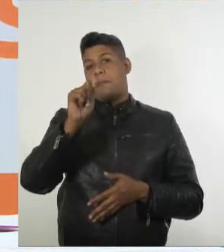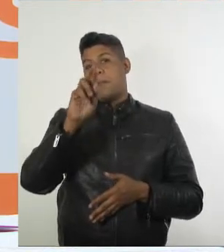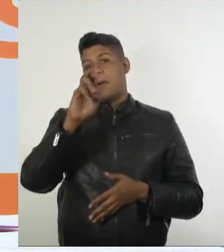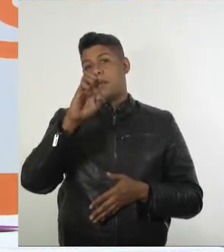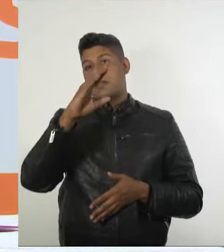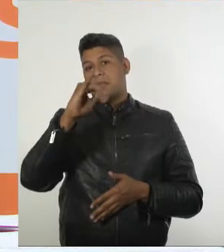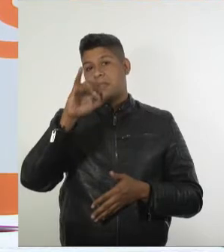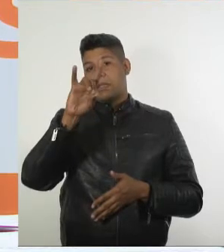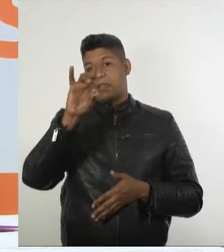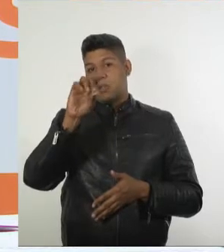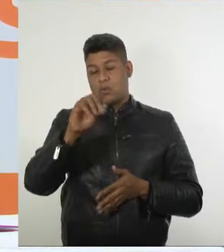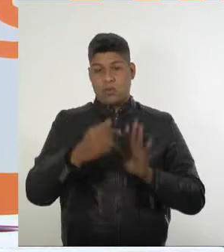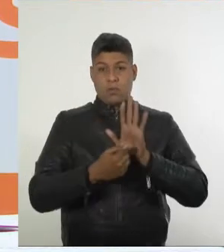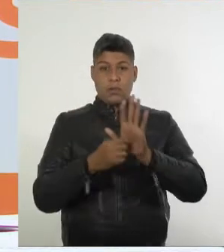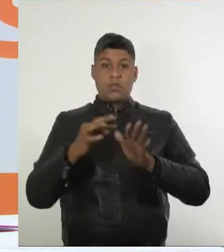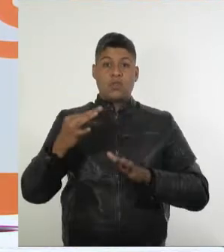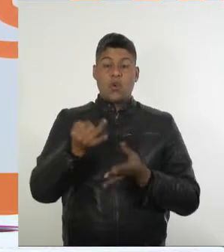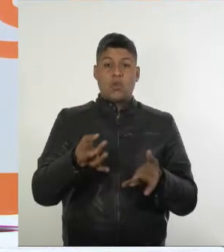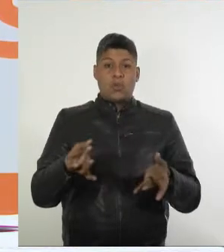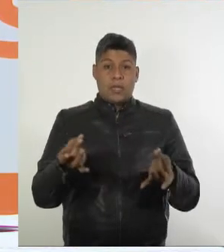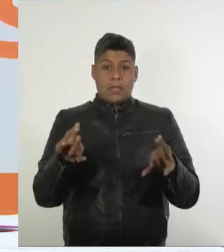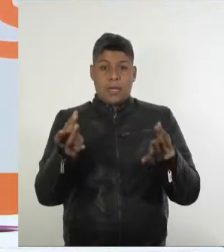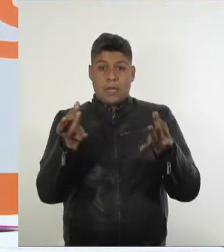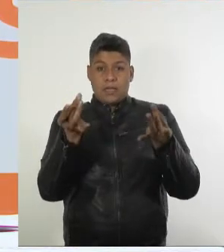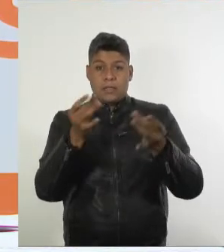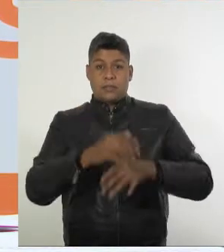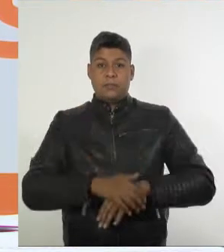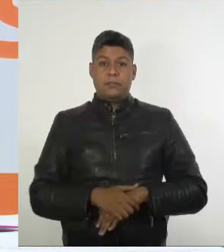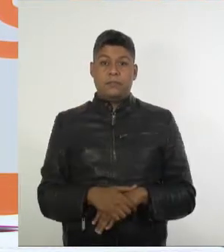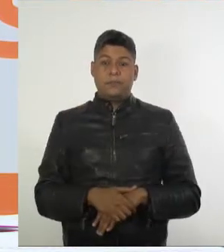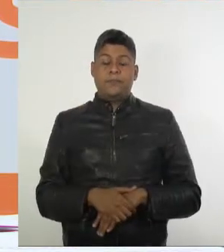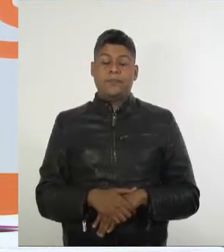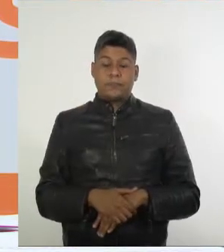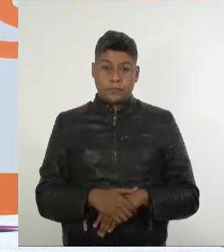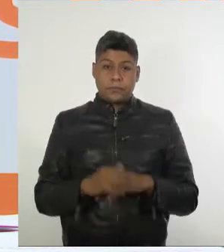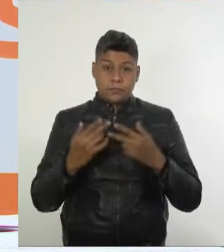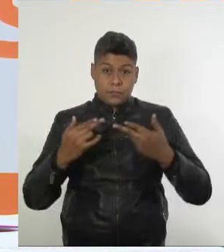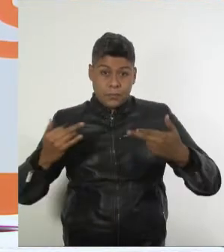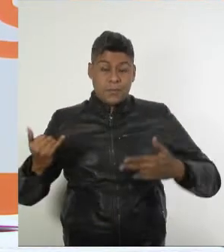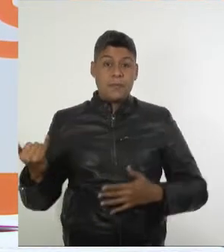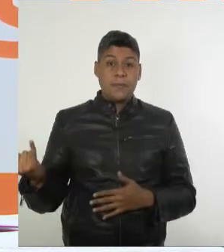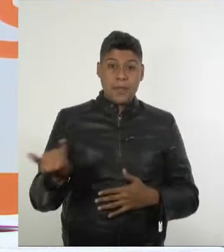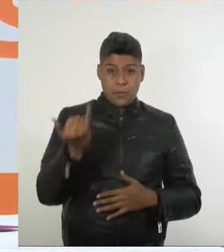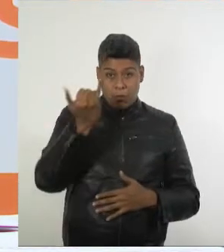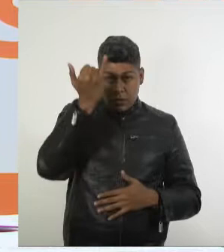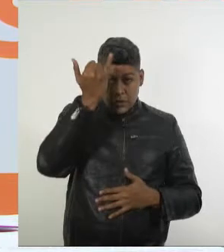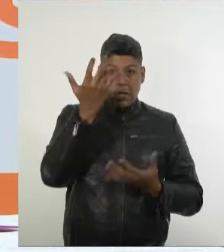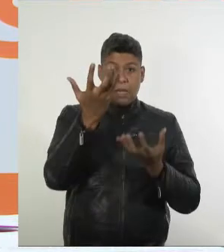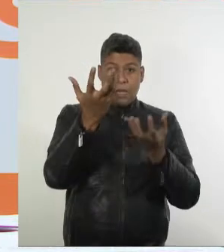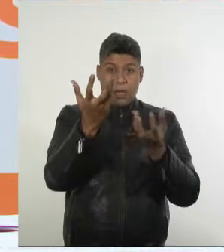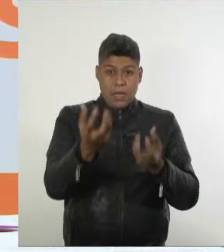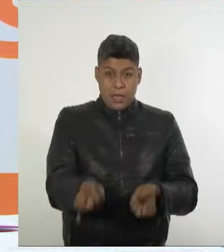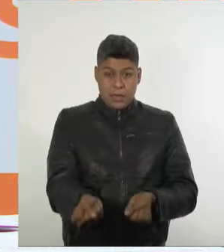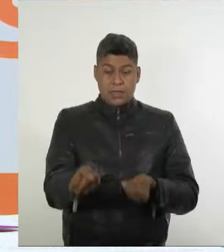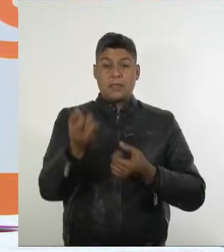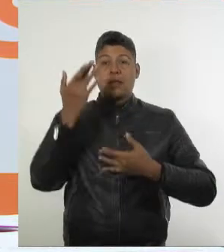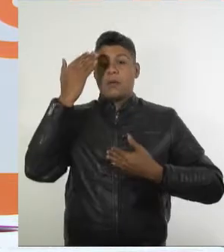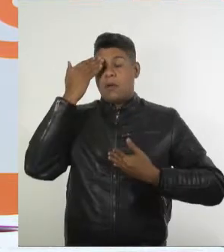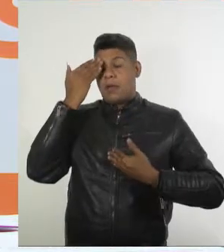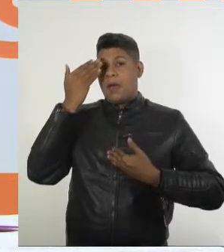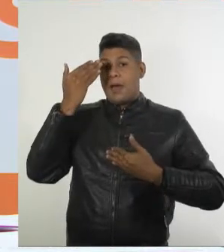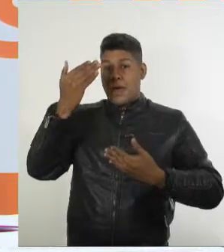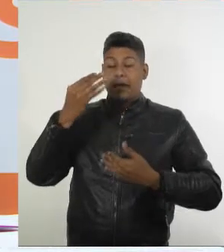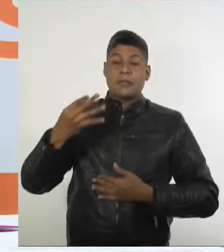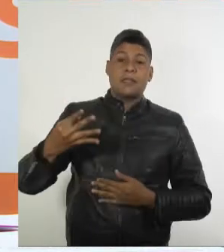detalhes. Falar de um fato muito relevante, que é a grande adesão, ao que eu agradeço,